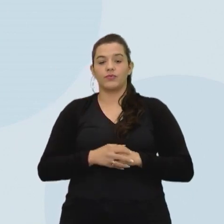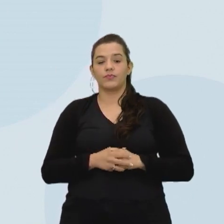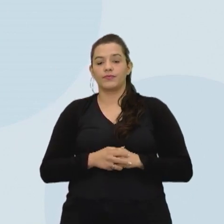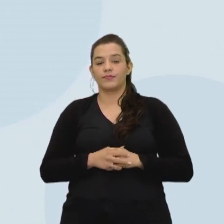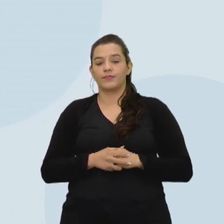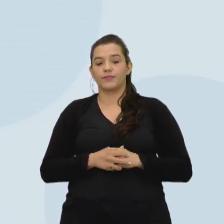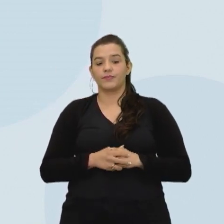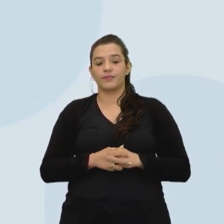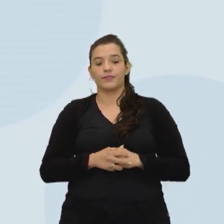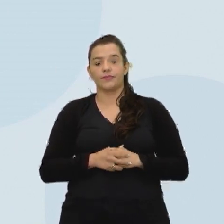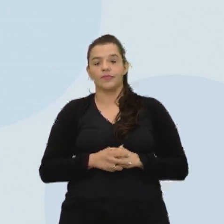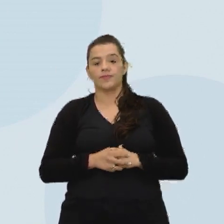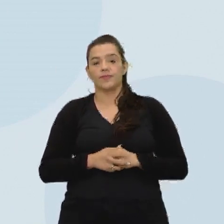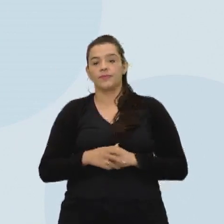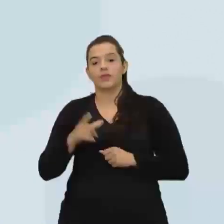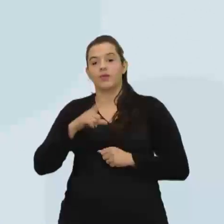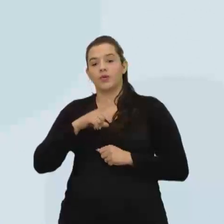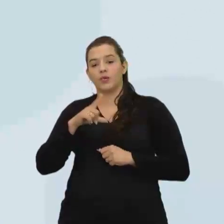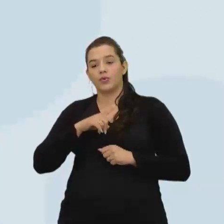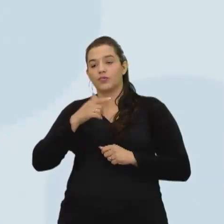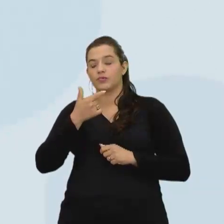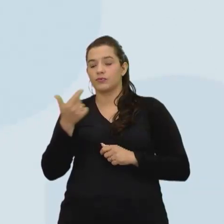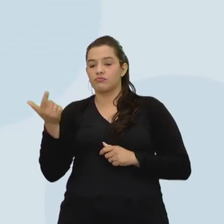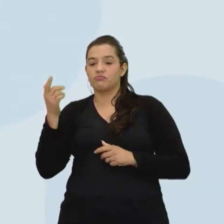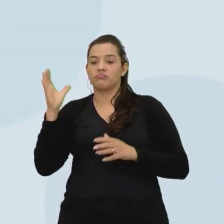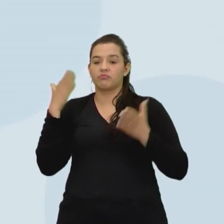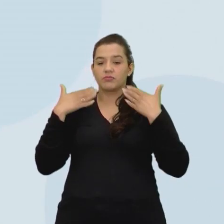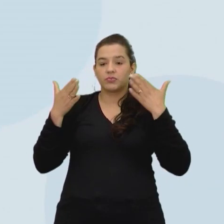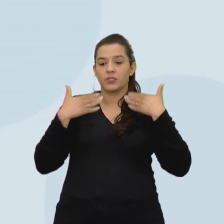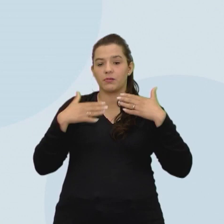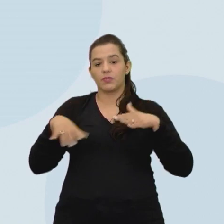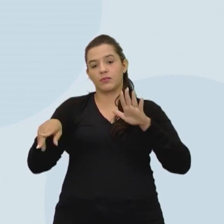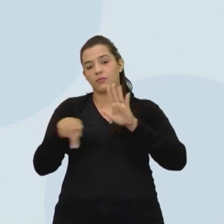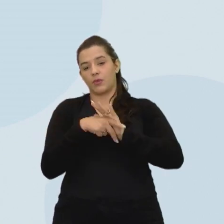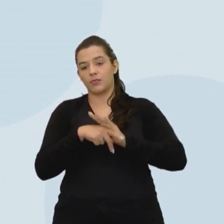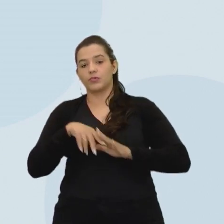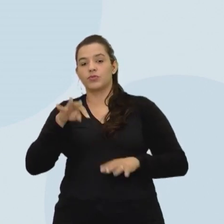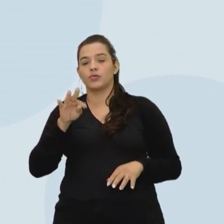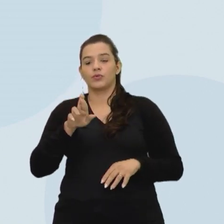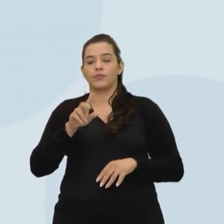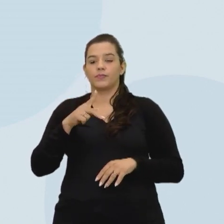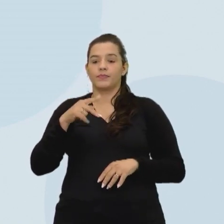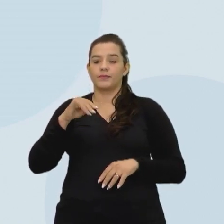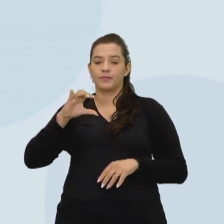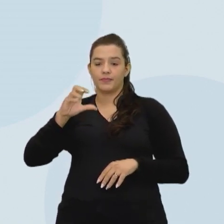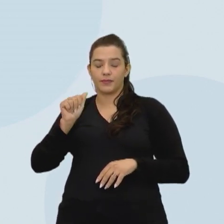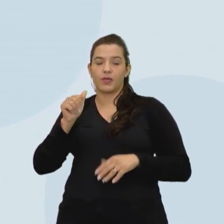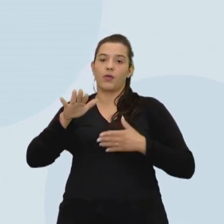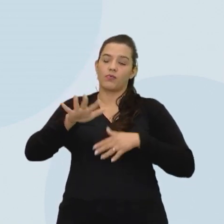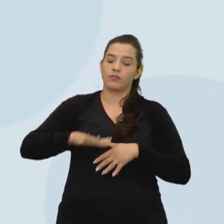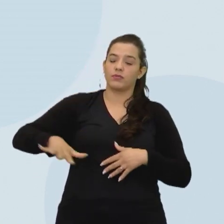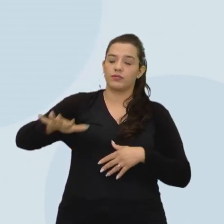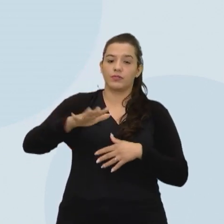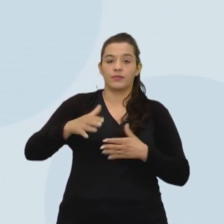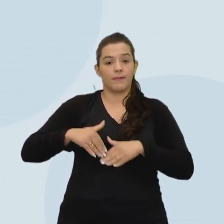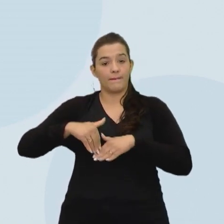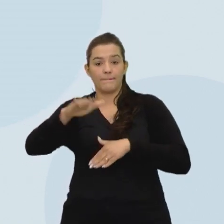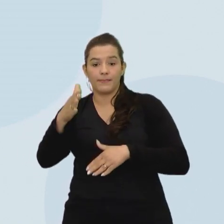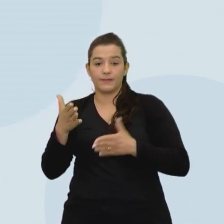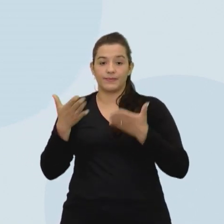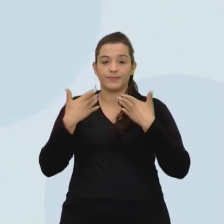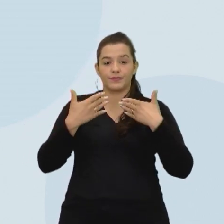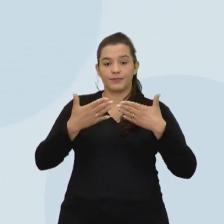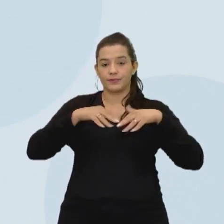Né? Basicamente são os climas tropicais, né, que a gente acaba vendo, né, em regiões mais quentes. Então, pela